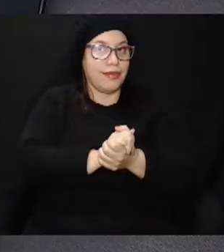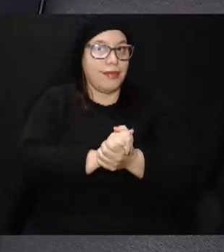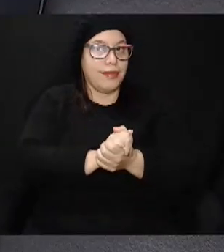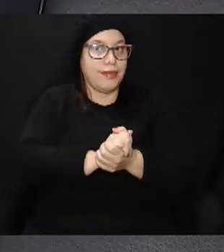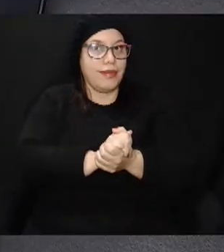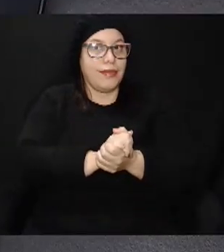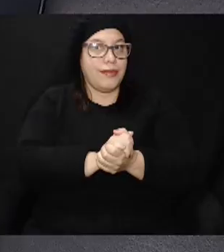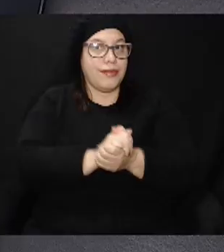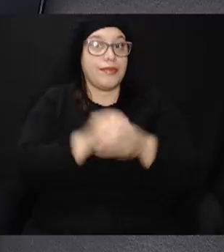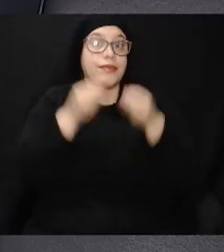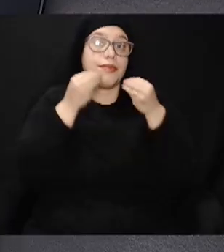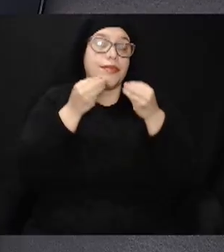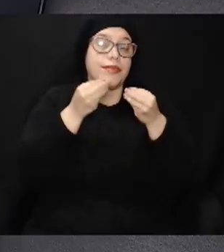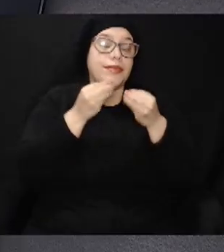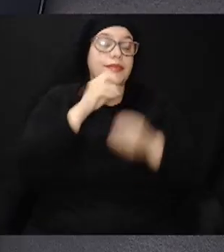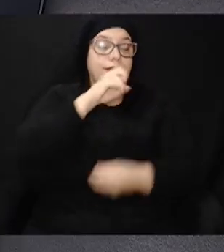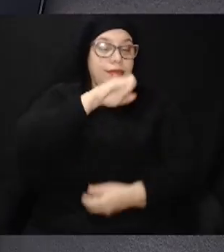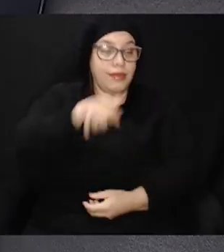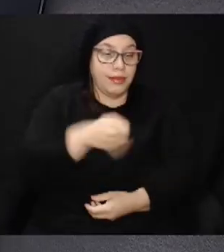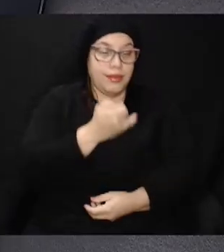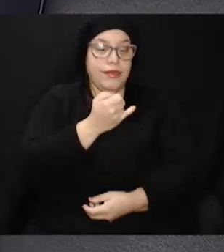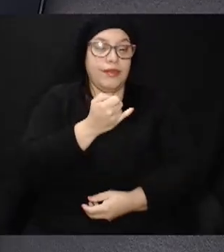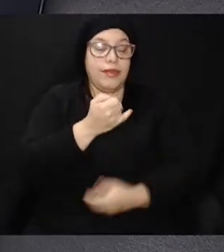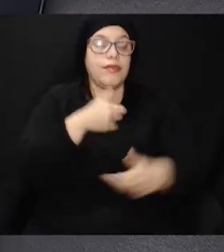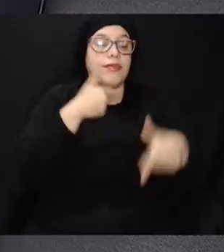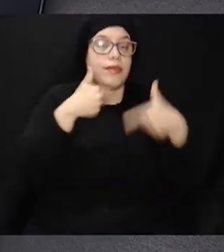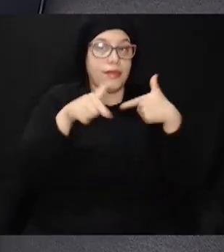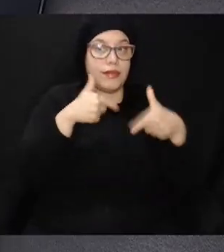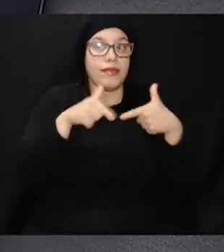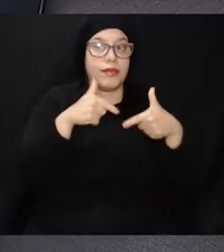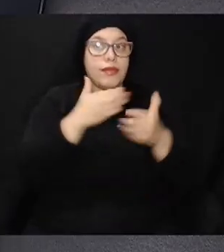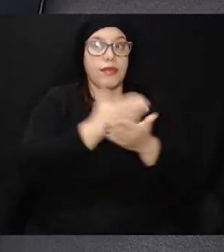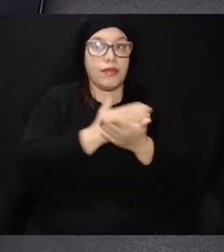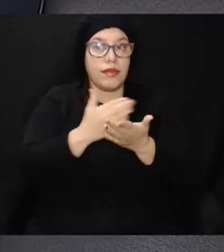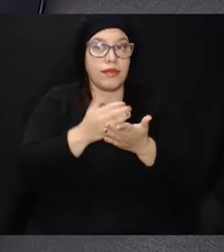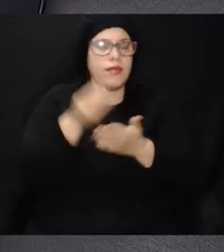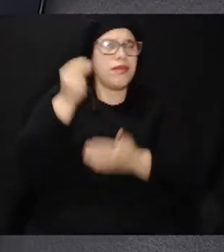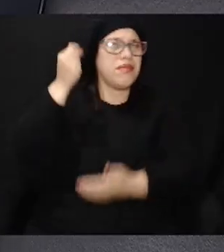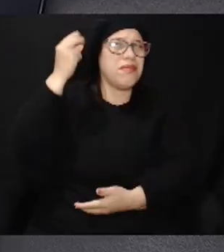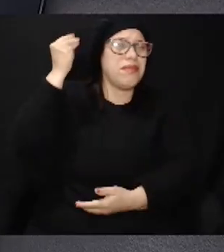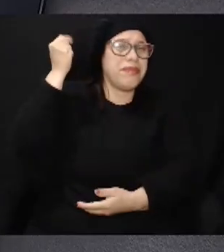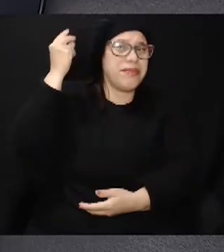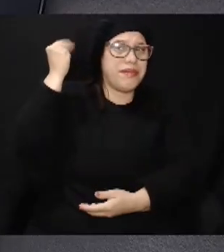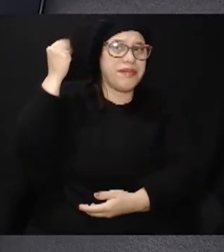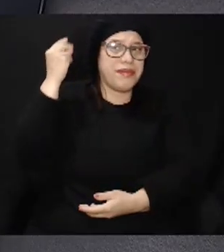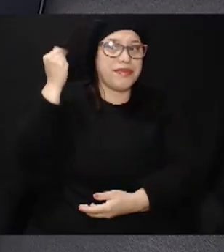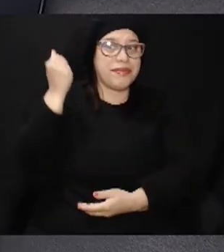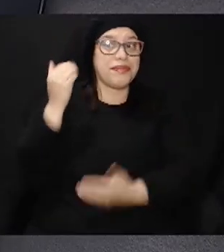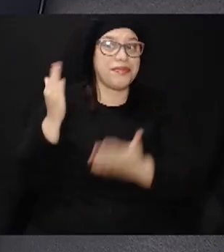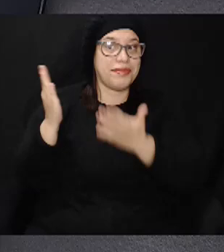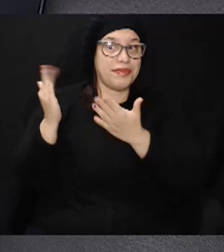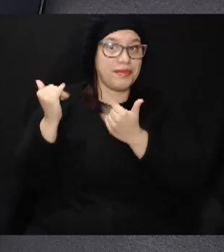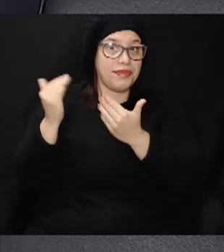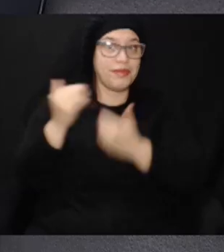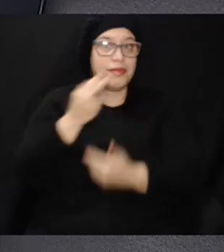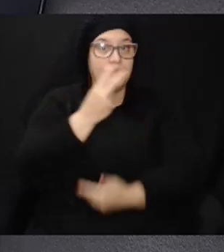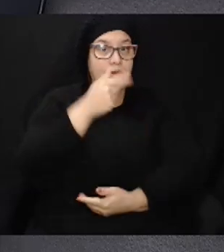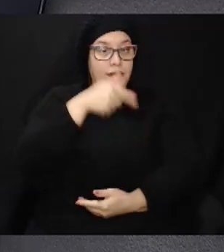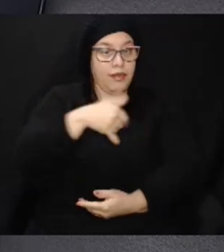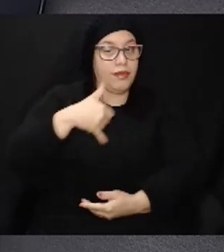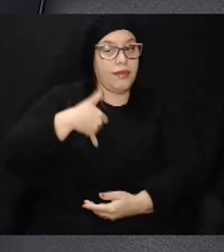Como eu disse, uma grande oportunidade de um trabalho que nós começamos lá atrás, Ainda muito jovem, eu tinha 27 anos